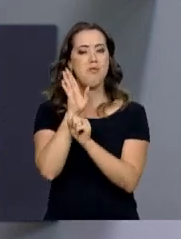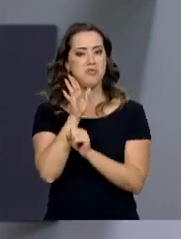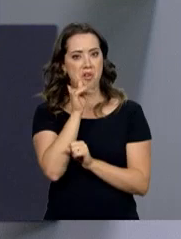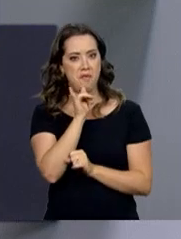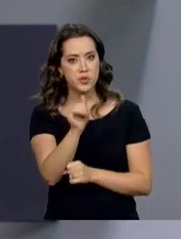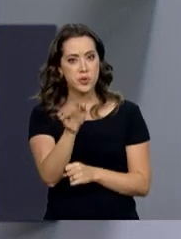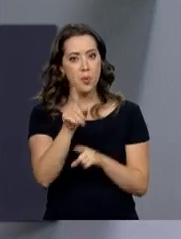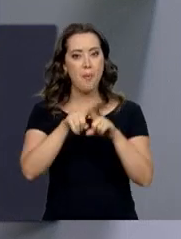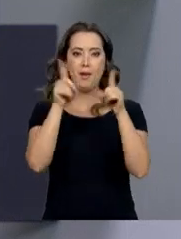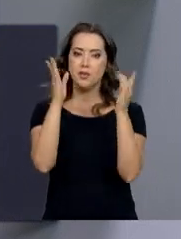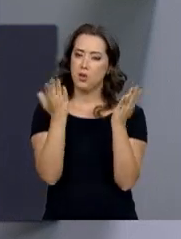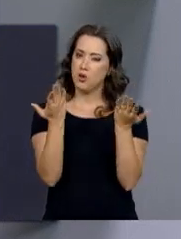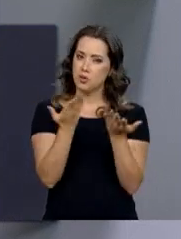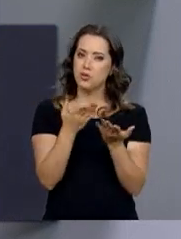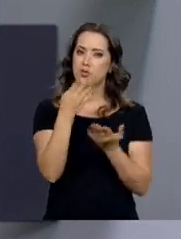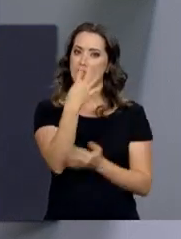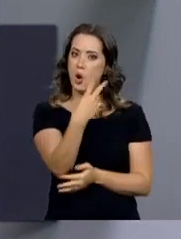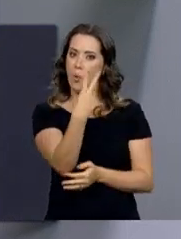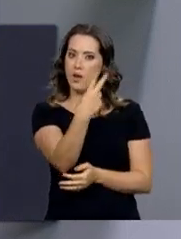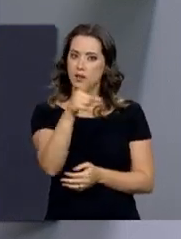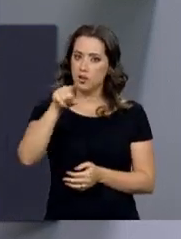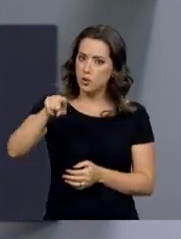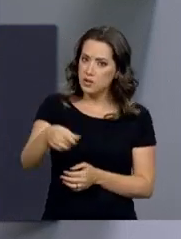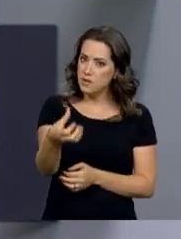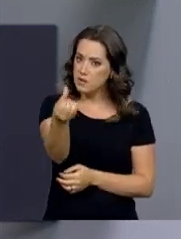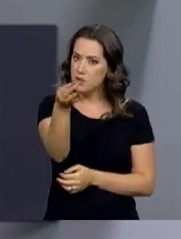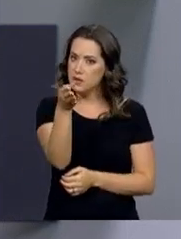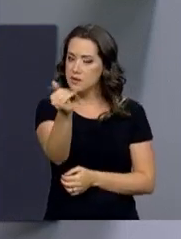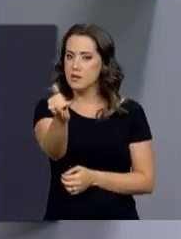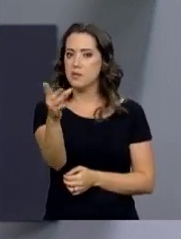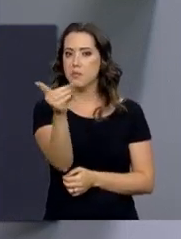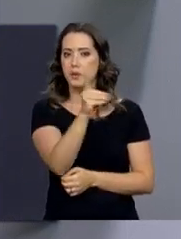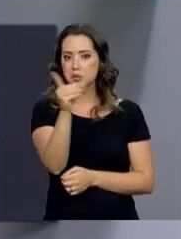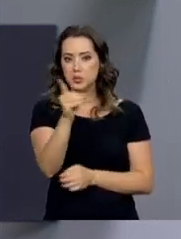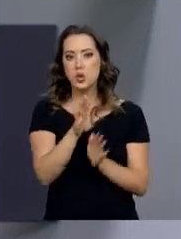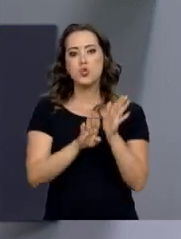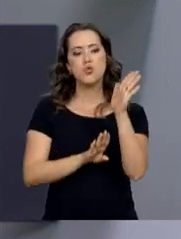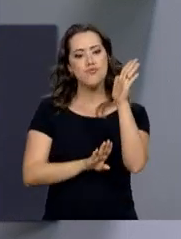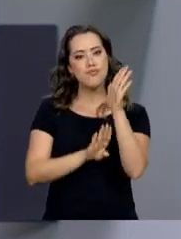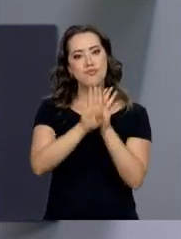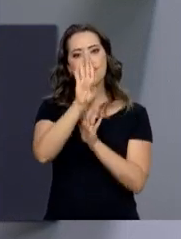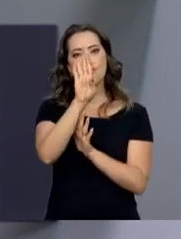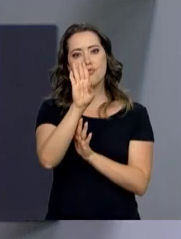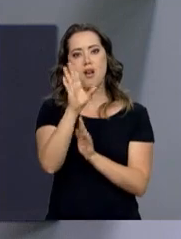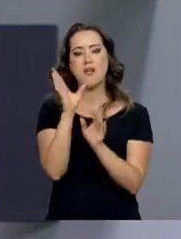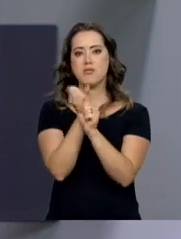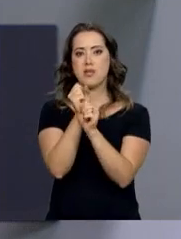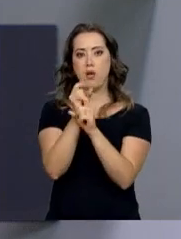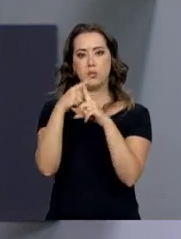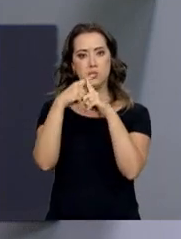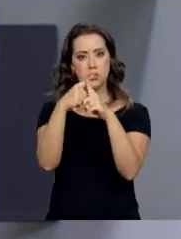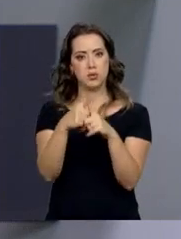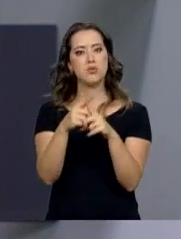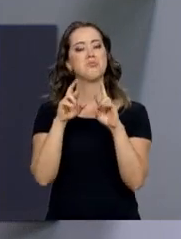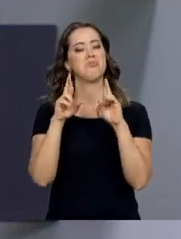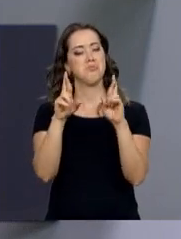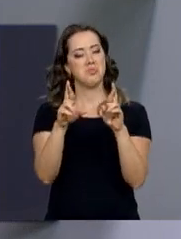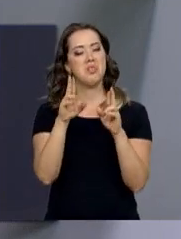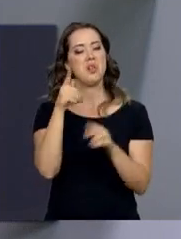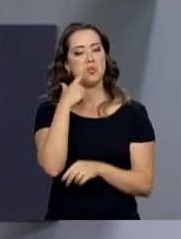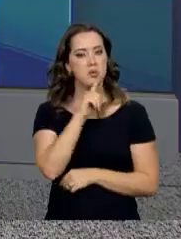e como já estamos em 42,6 bilhões de dólares disso grafite a expectativa do governo deve mesmo ser